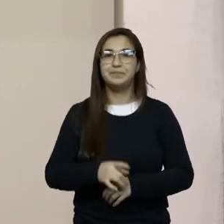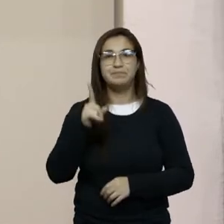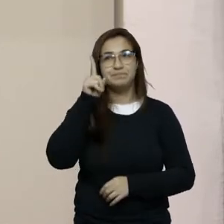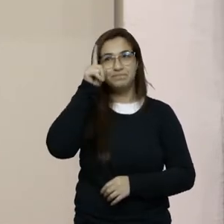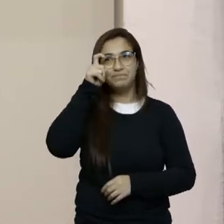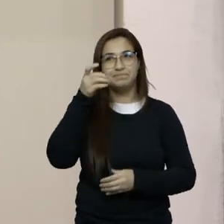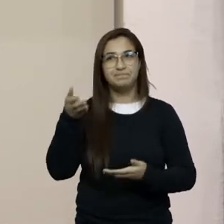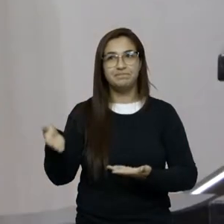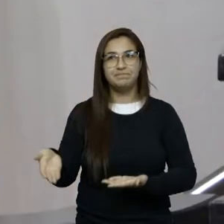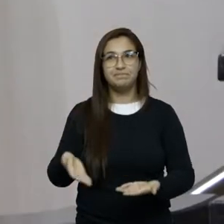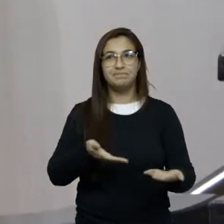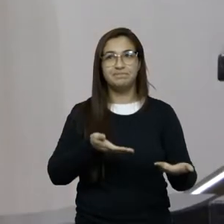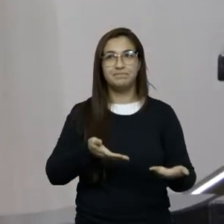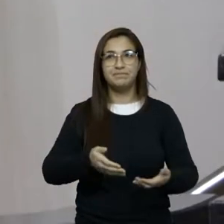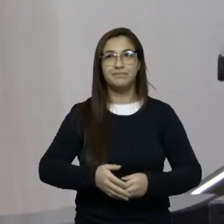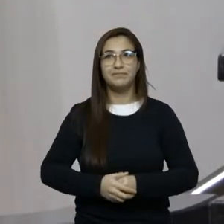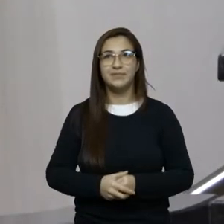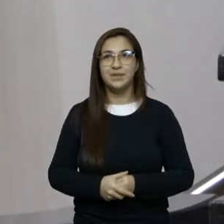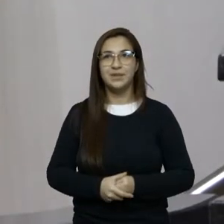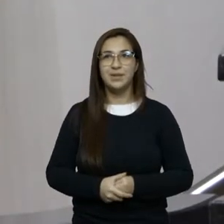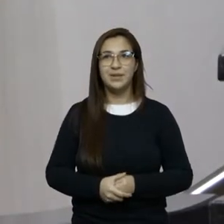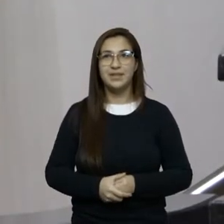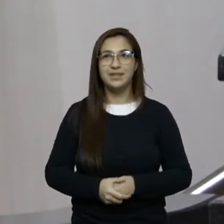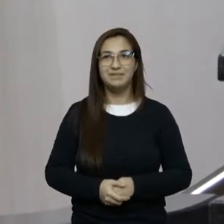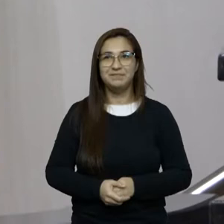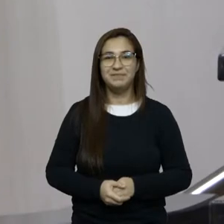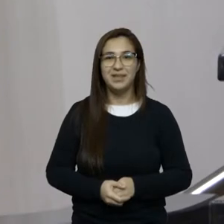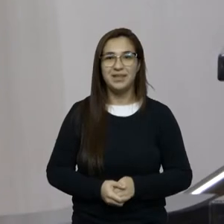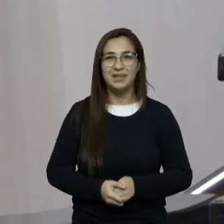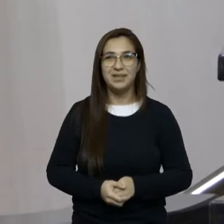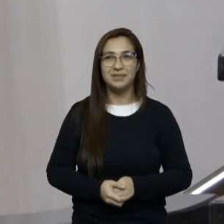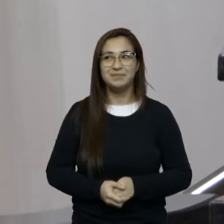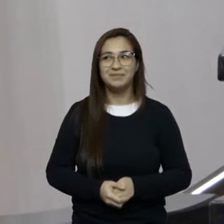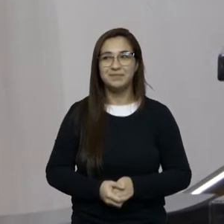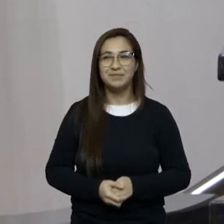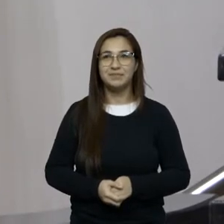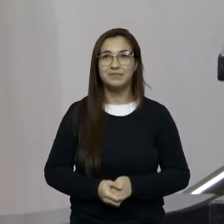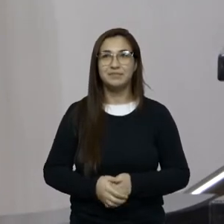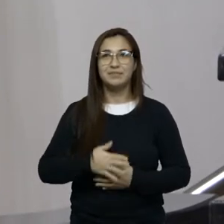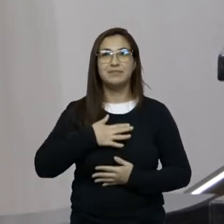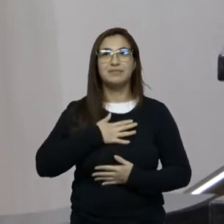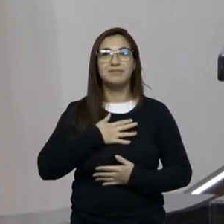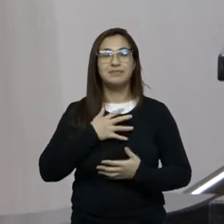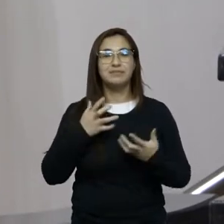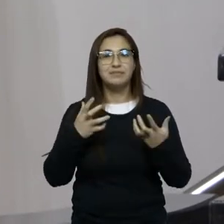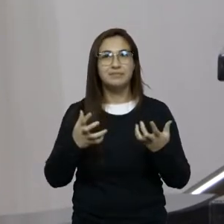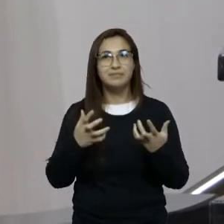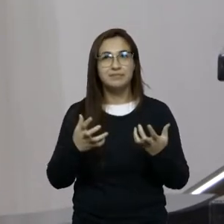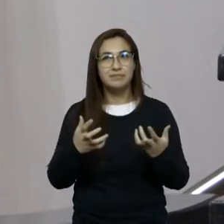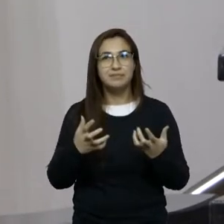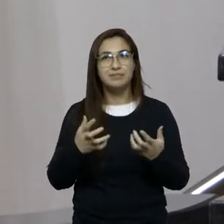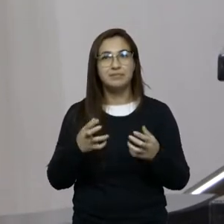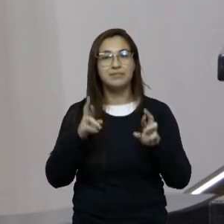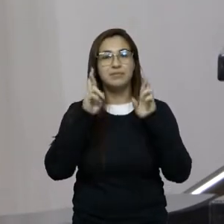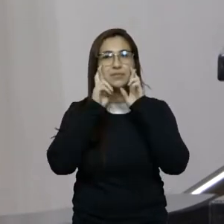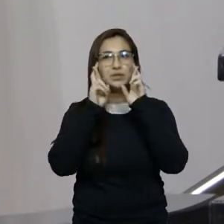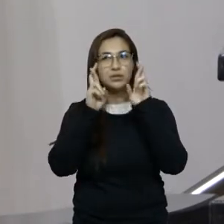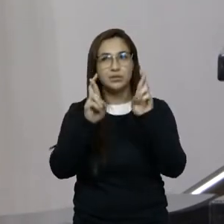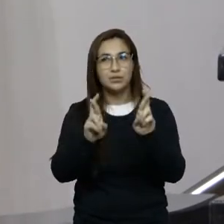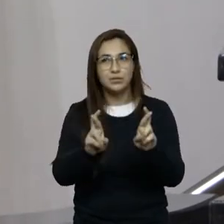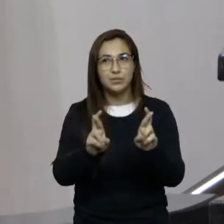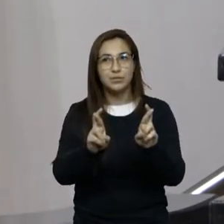Vieira E aí e eu quero de forma muito respeitosa